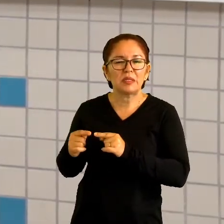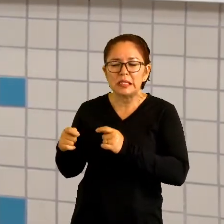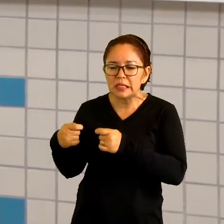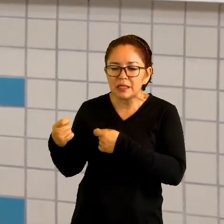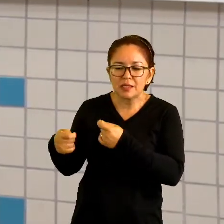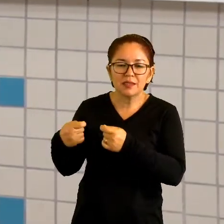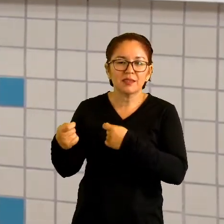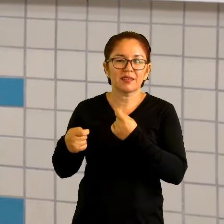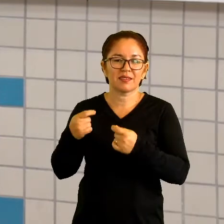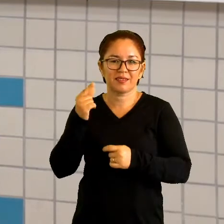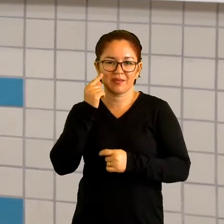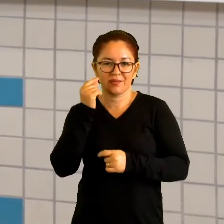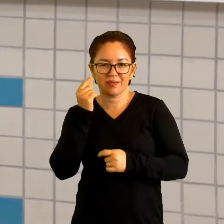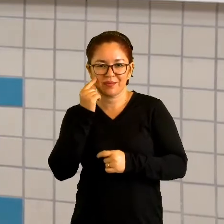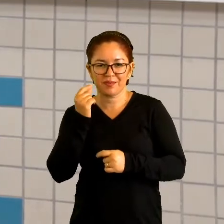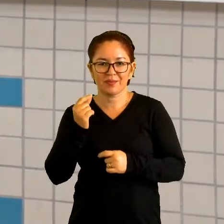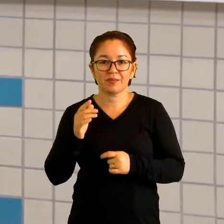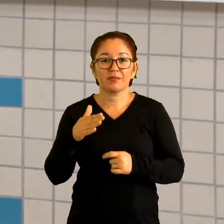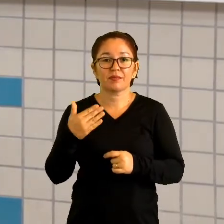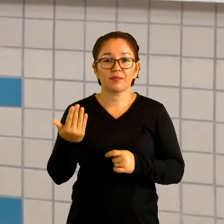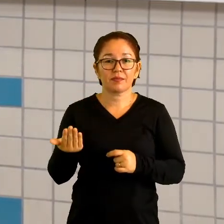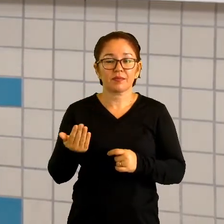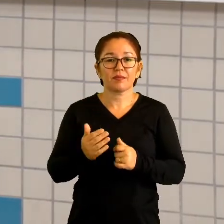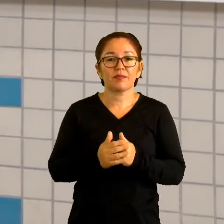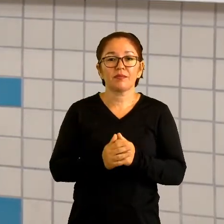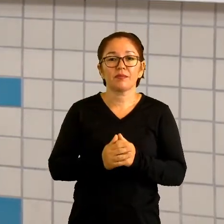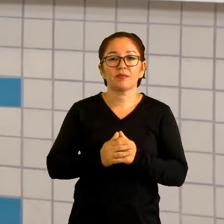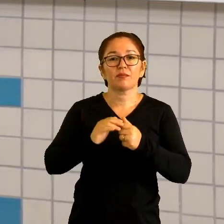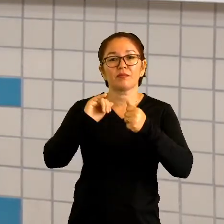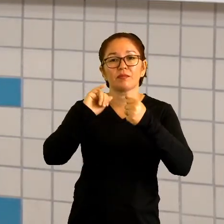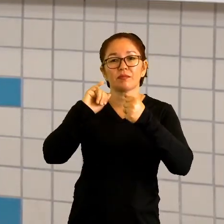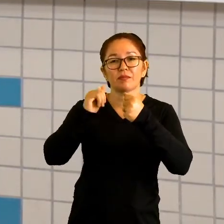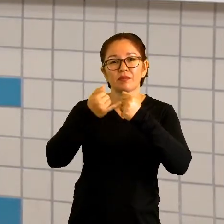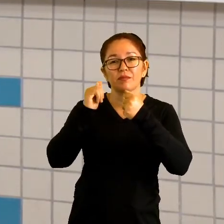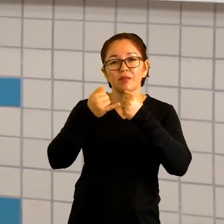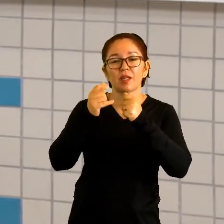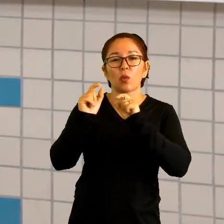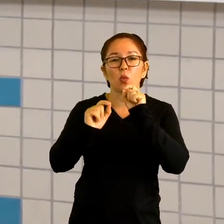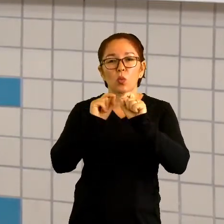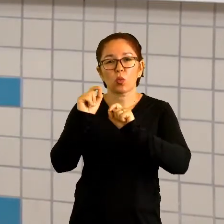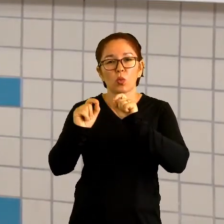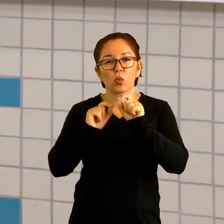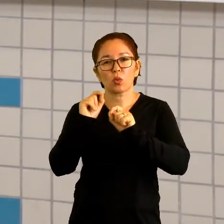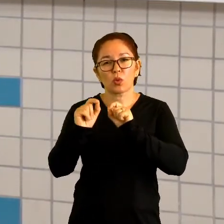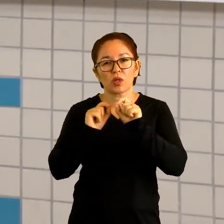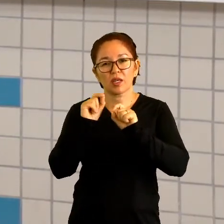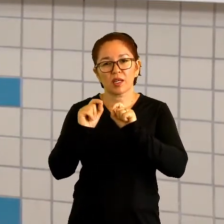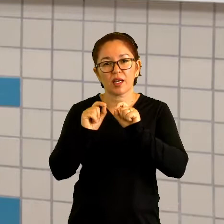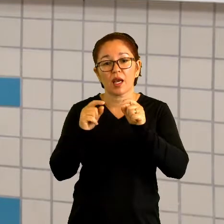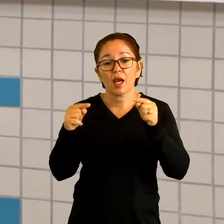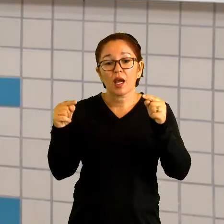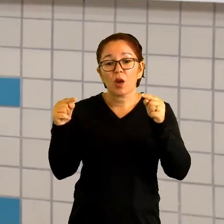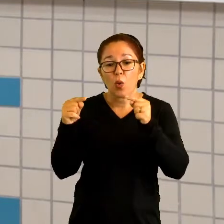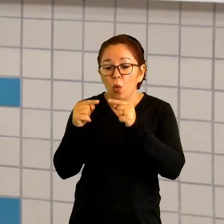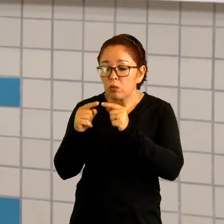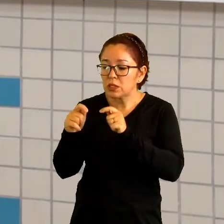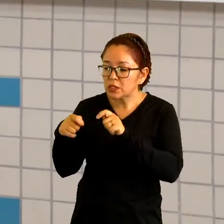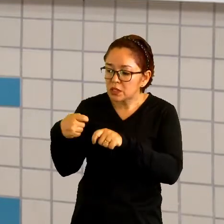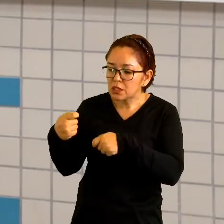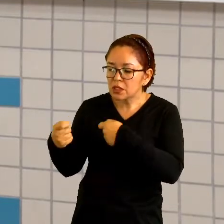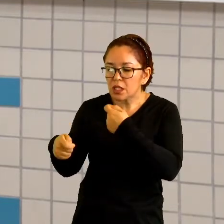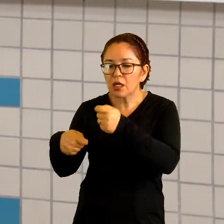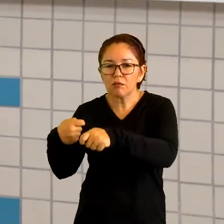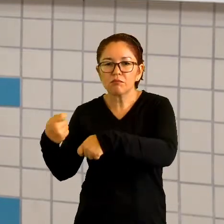adjetivo. Então, adjetivos são palavras que expressam, que qualificam, ou seja, que atribuem ao